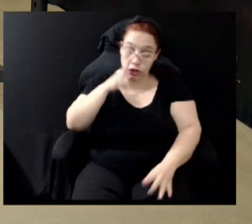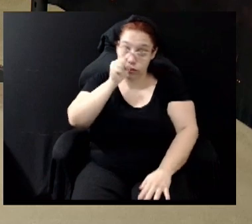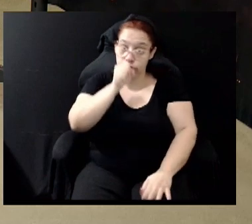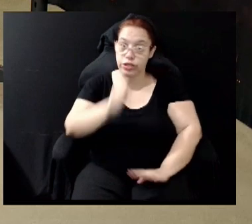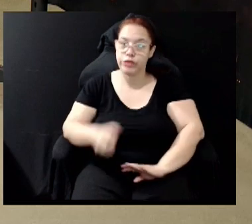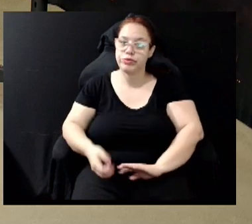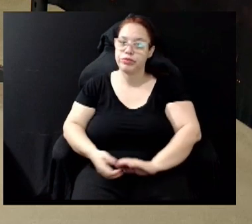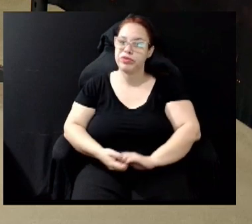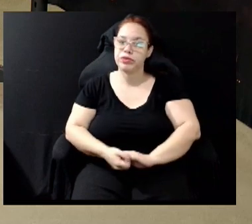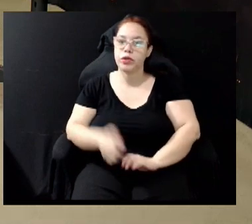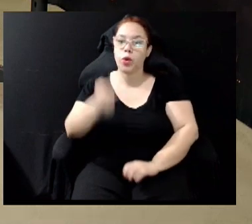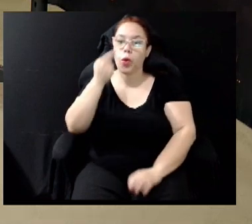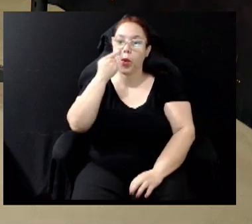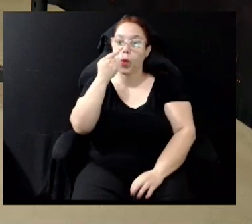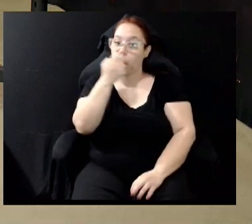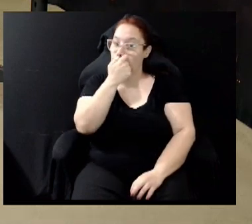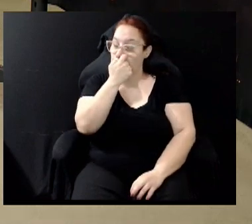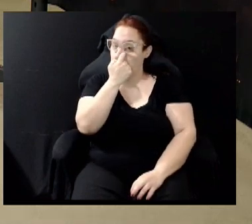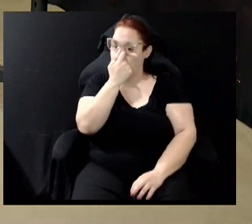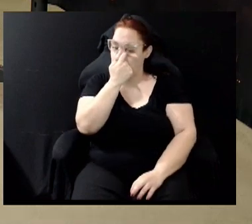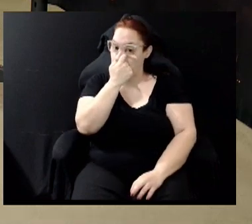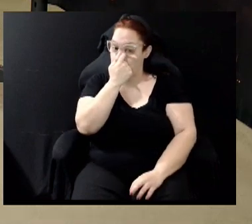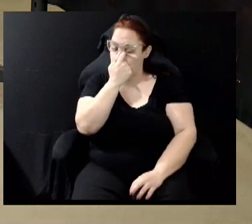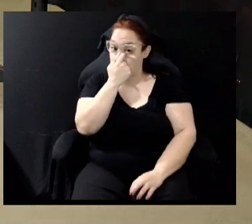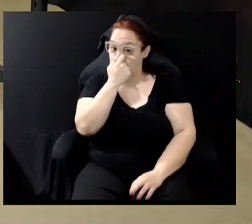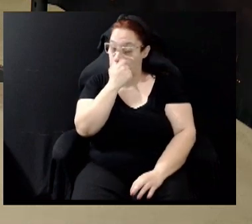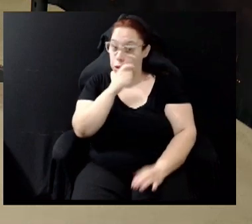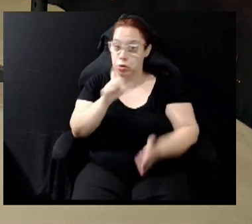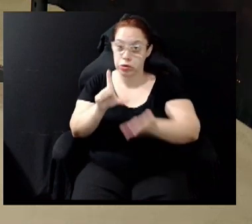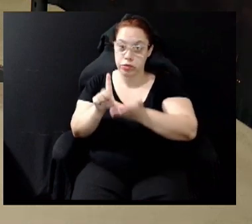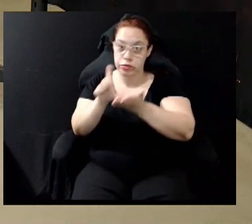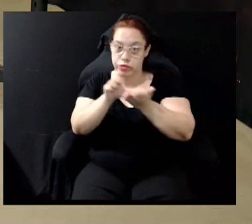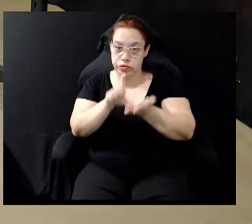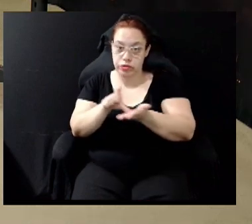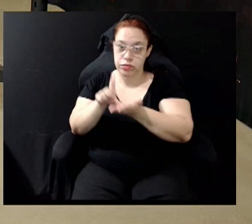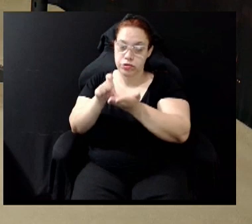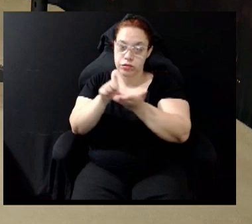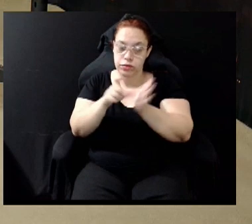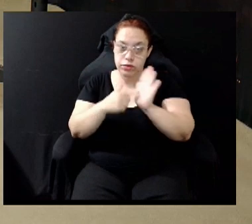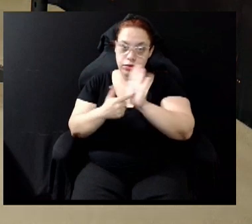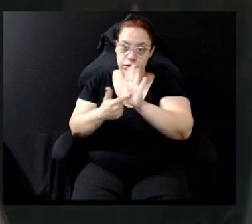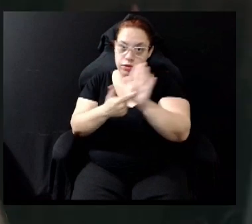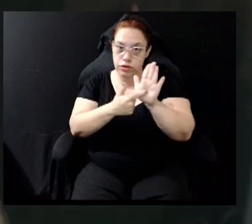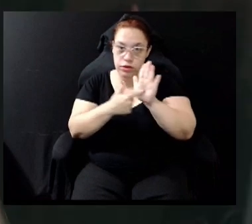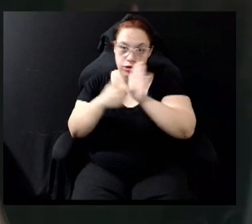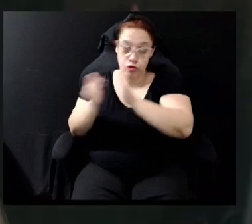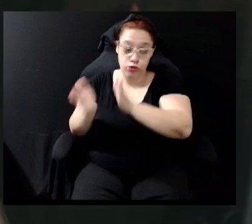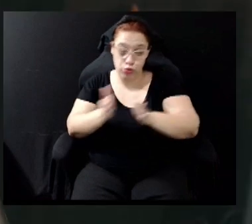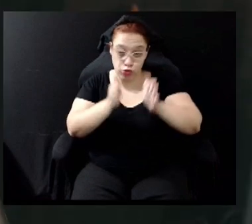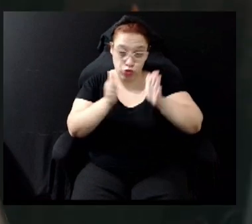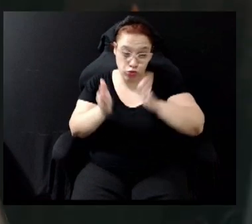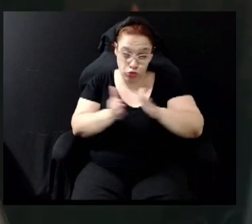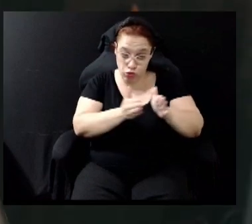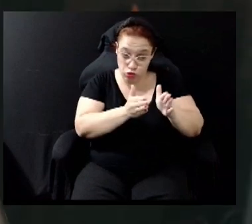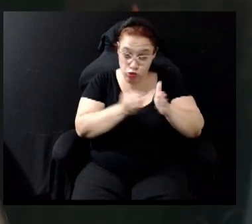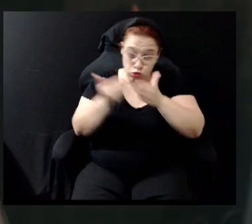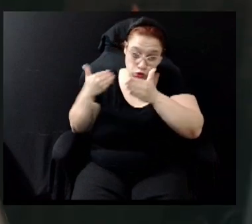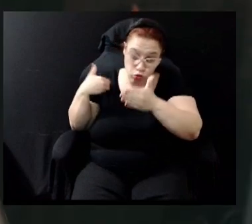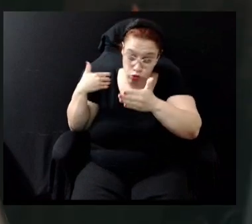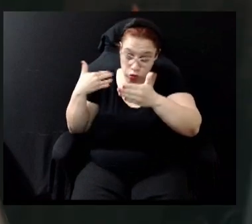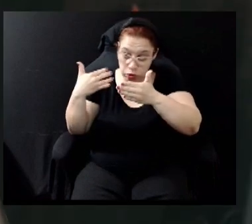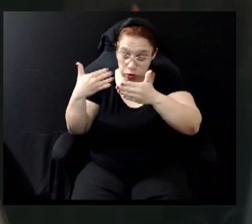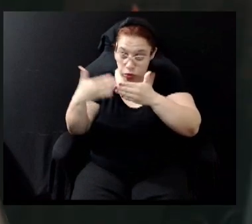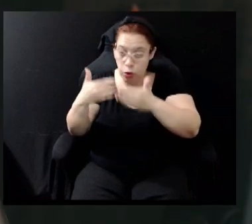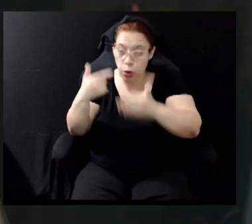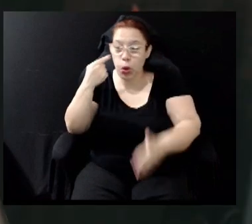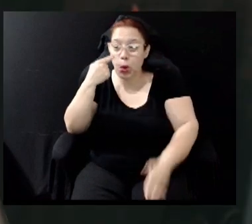Olha só, e a gente, né, vendo essas imagens aí, pessoal da produção trazendo pra gente, vocês viram quanta